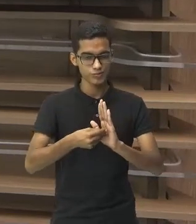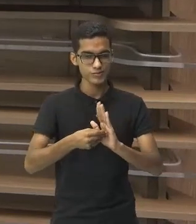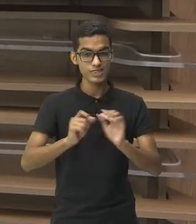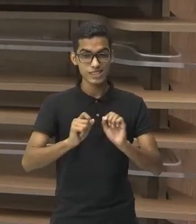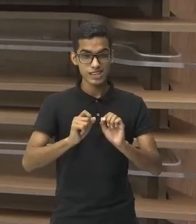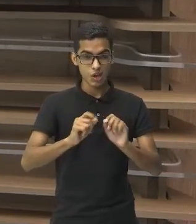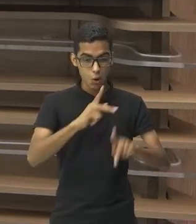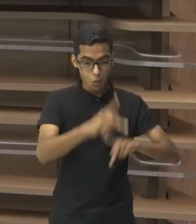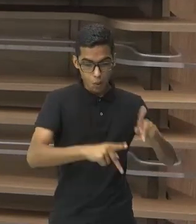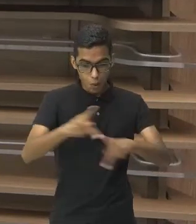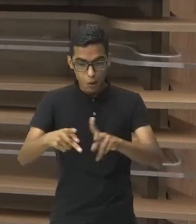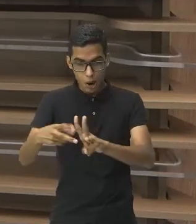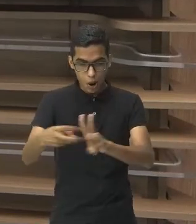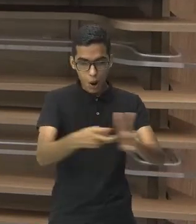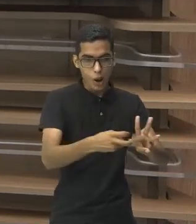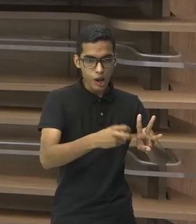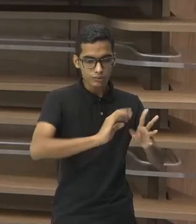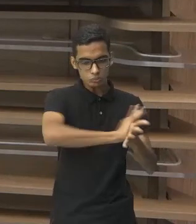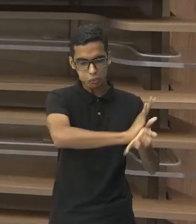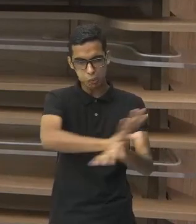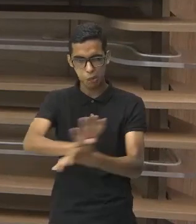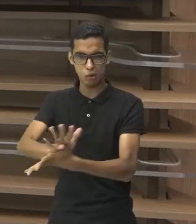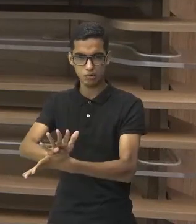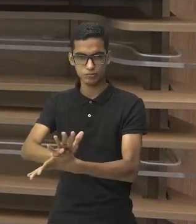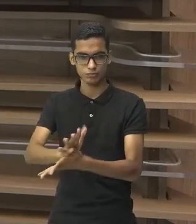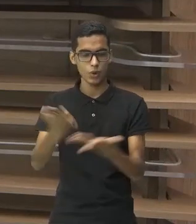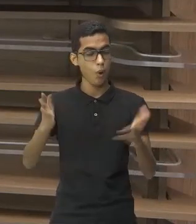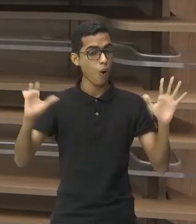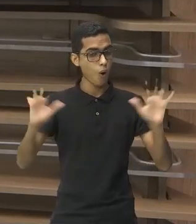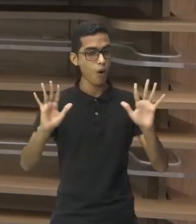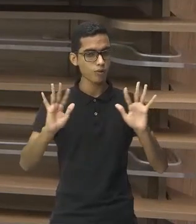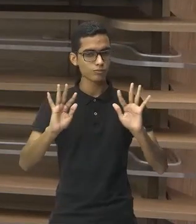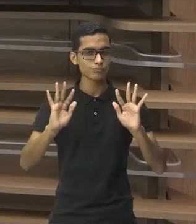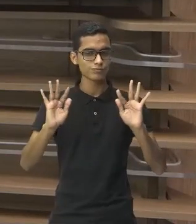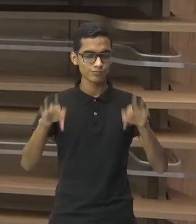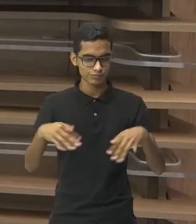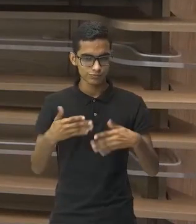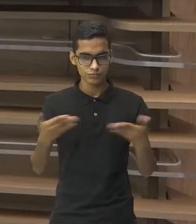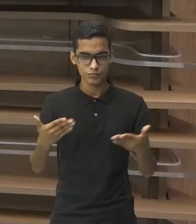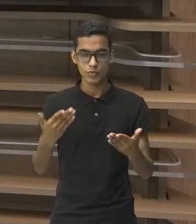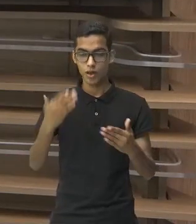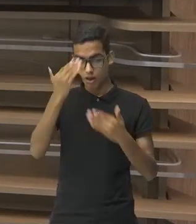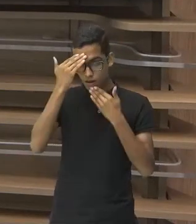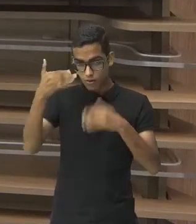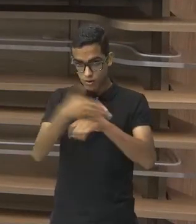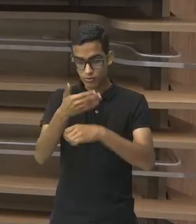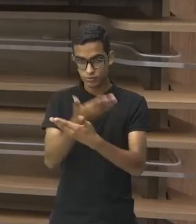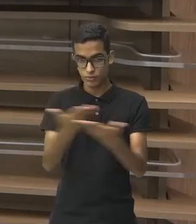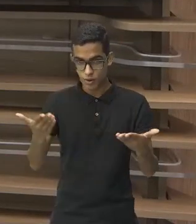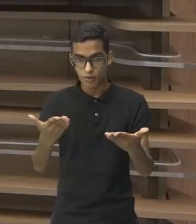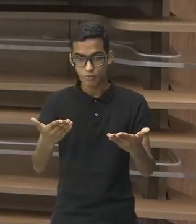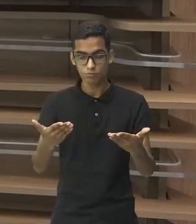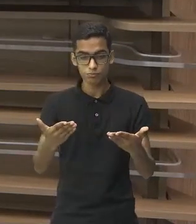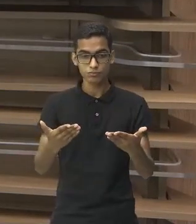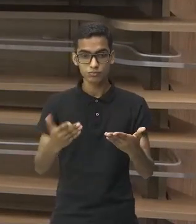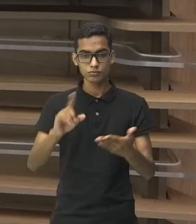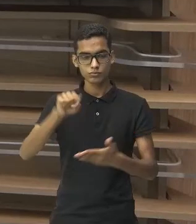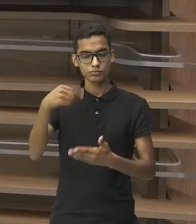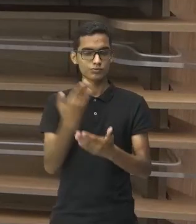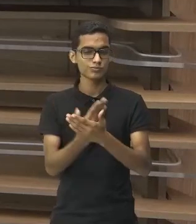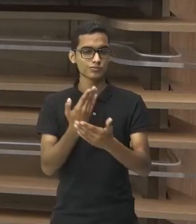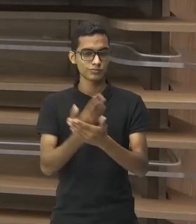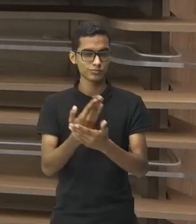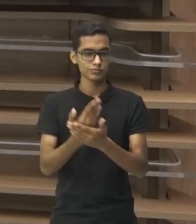indígenas. Ok, gente? Eu me despeço por hoje, agradecer a participação de vocês. Na próxima aula a gente vai estar aqui novamente para a